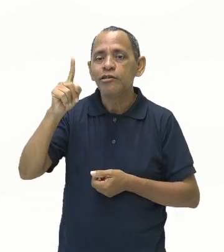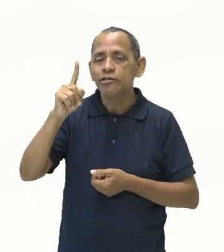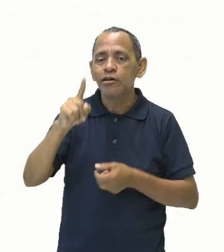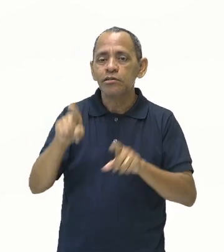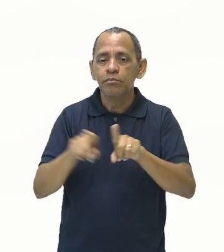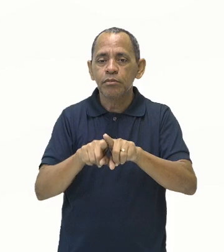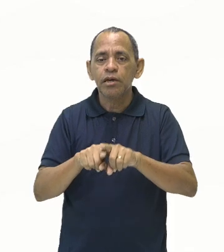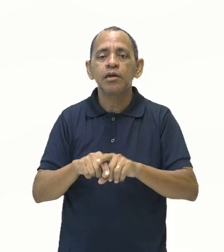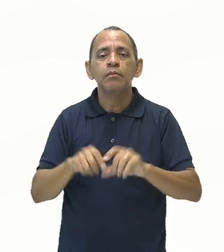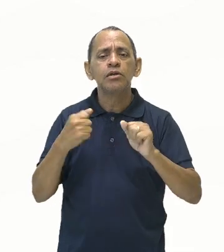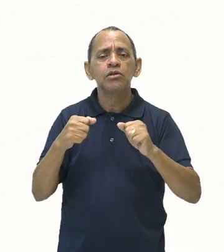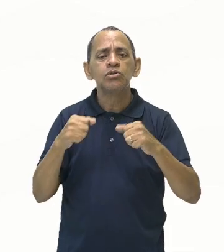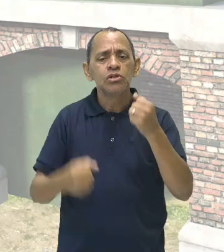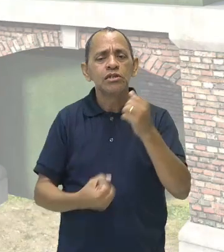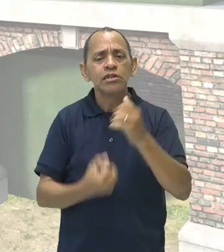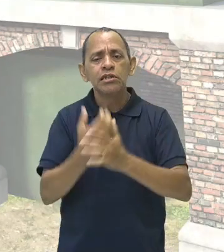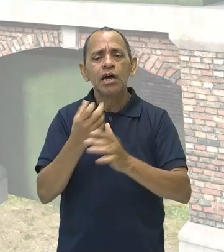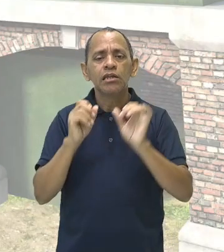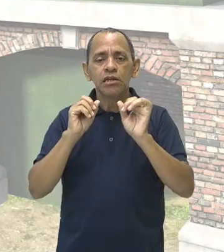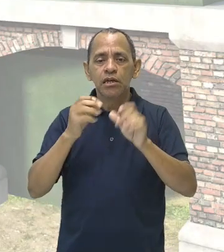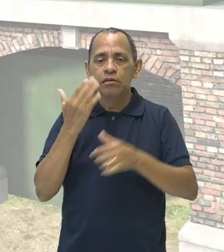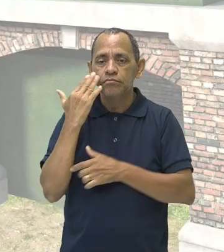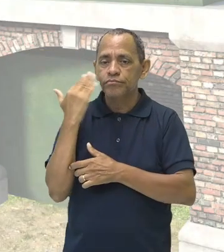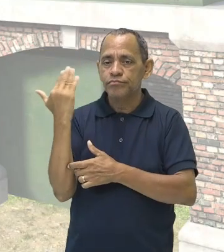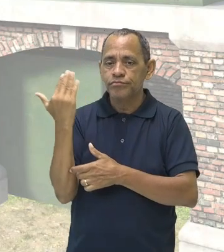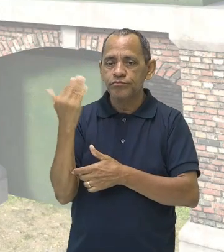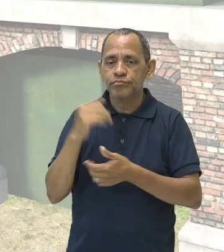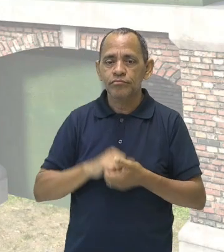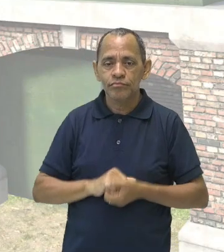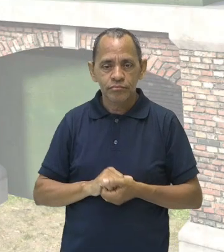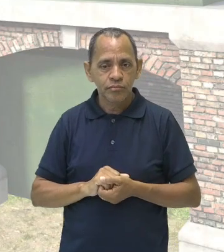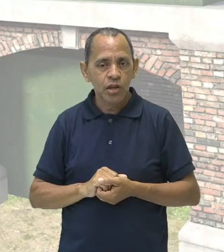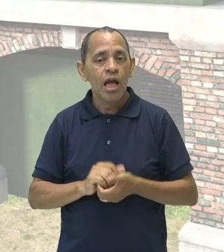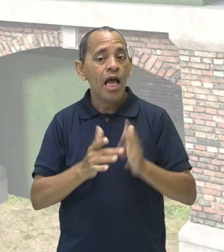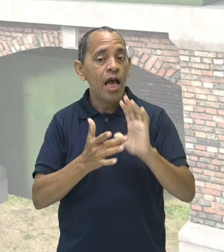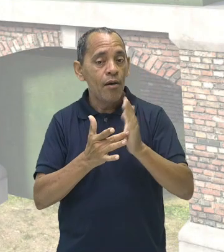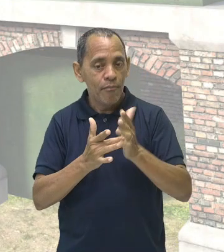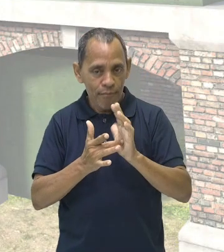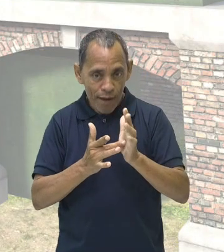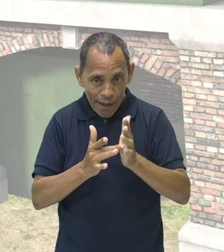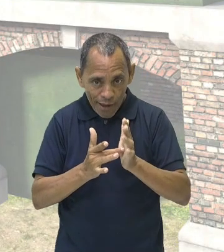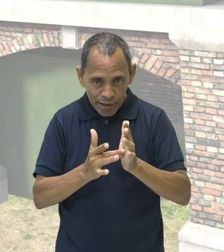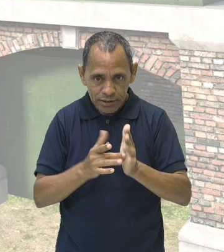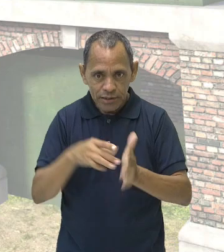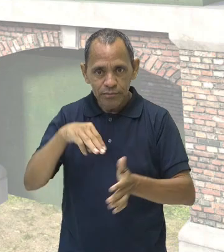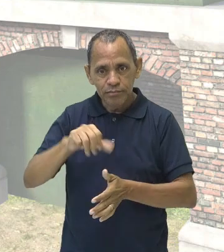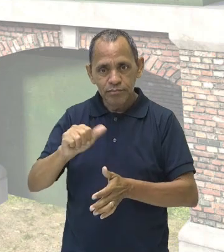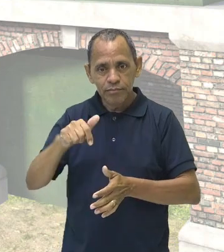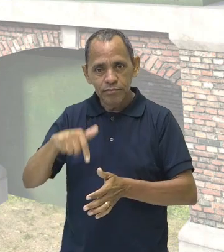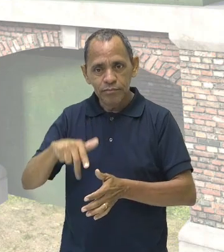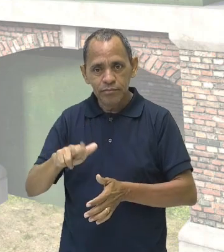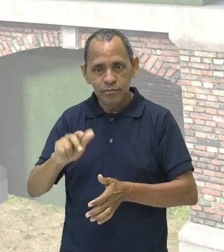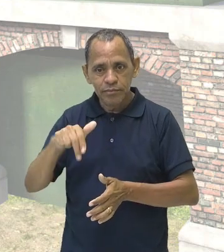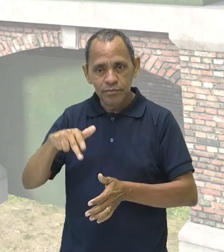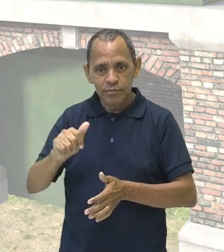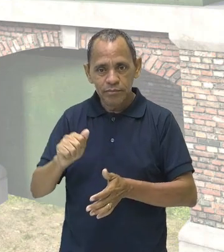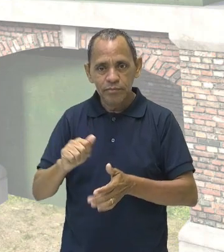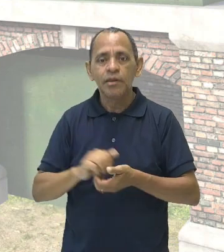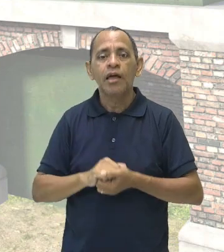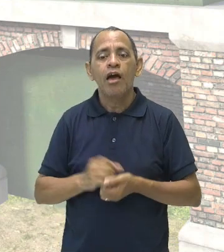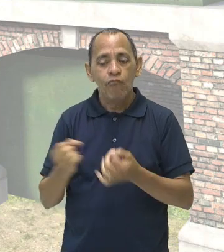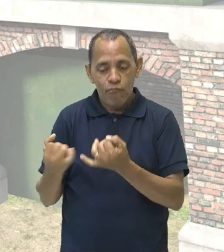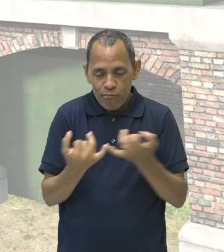ser criada. E aqui a gente traz essa invenção, que é a máquina a vapor de James Watt no